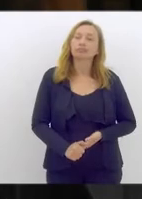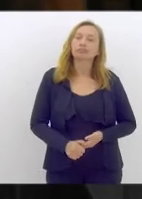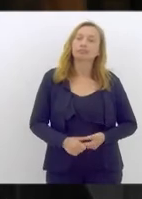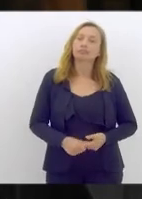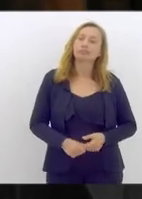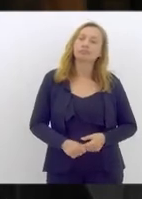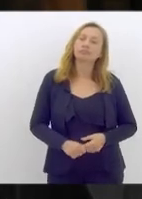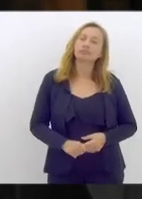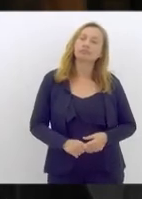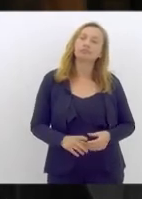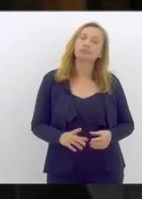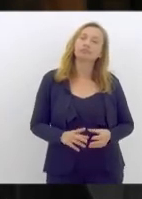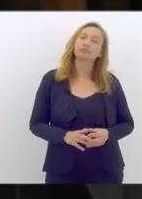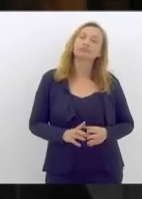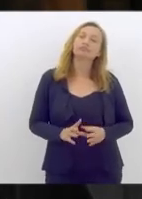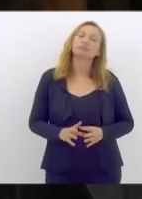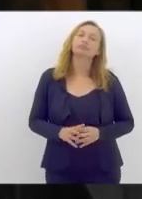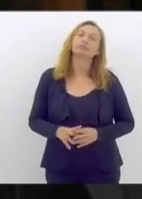definido